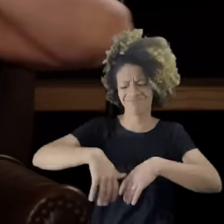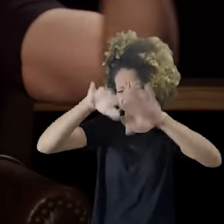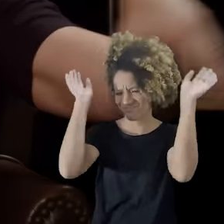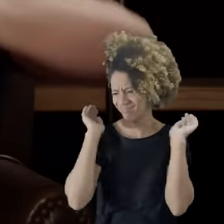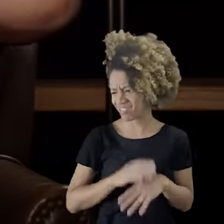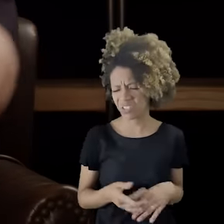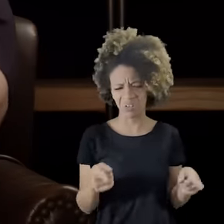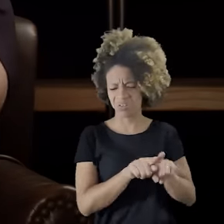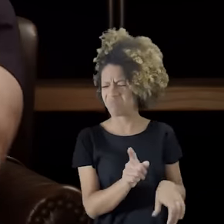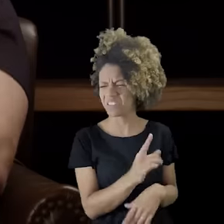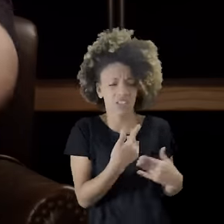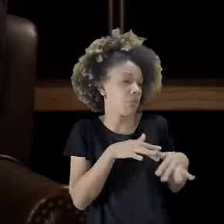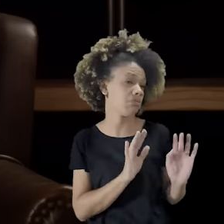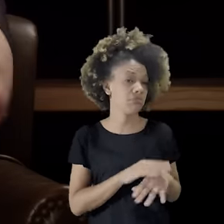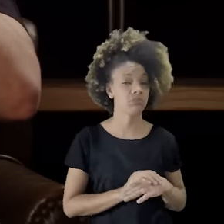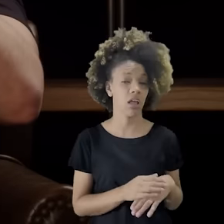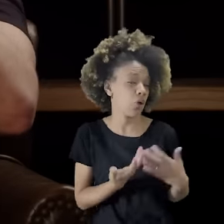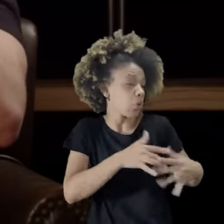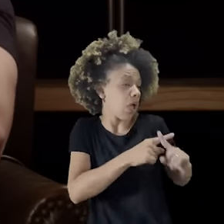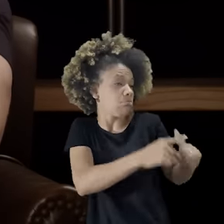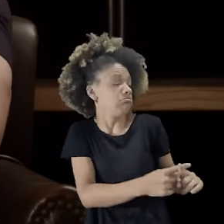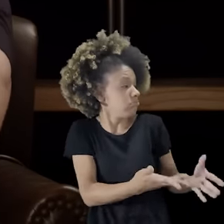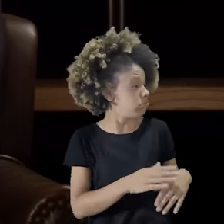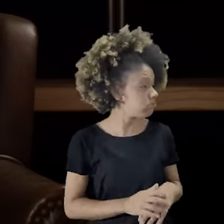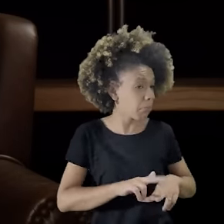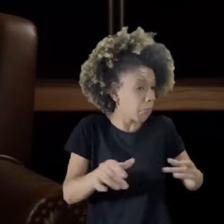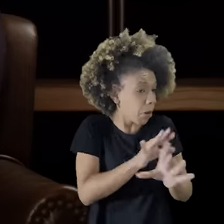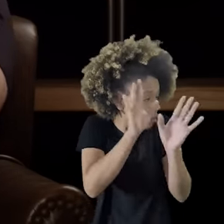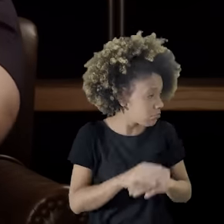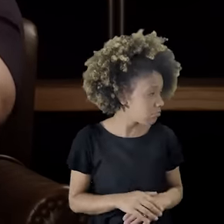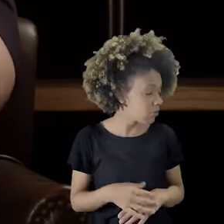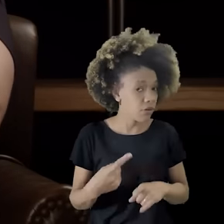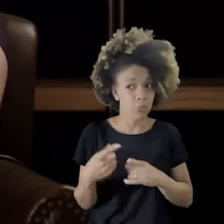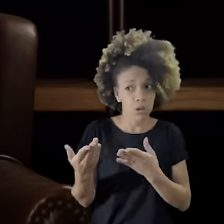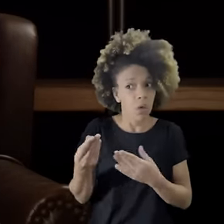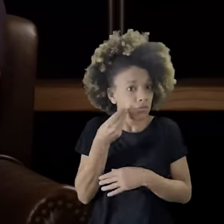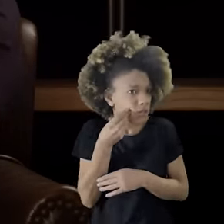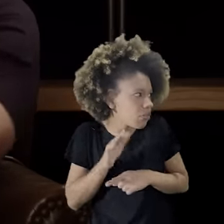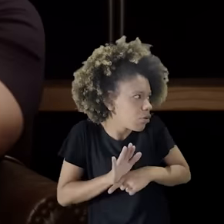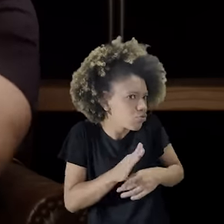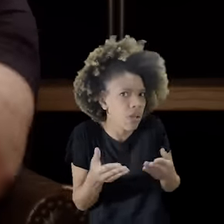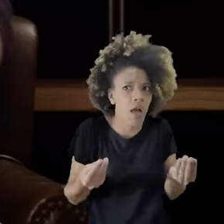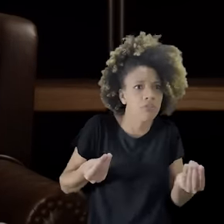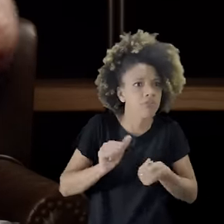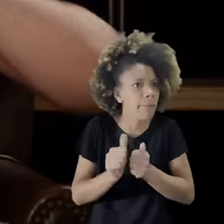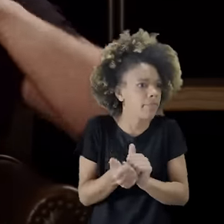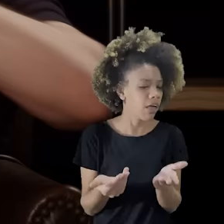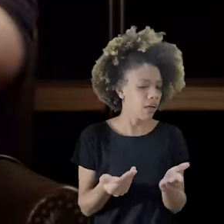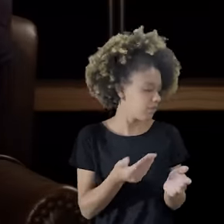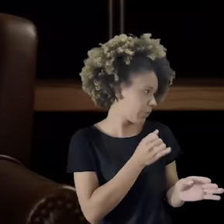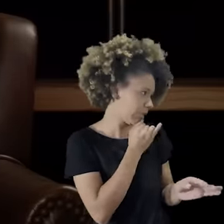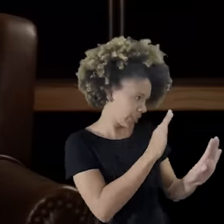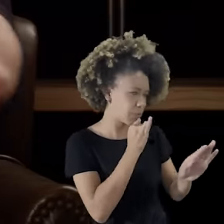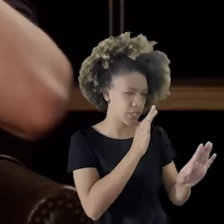saber eu não vou nem ser mais aliado eu vou agora Ser contra porque essas pessoas que eu tô tentando ajudar ao mesmo tempo é quase Como